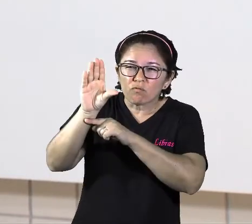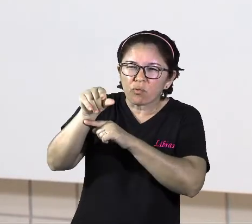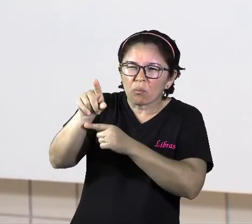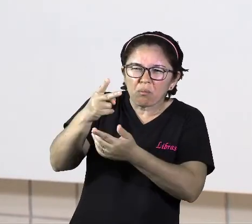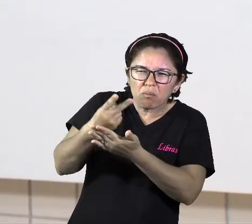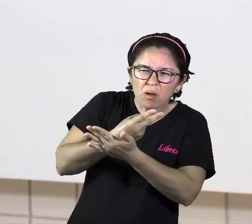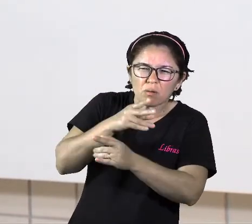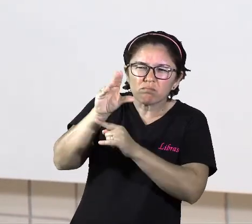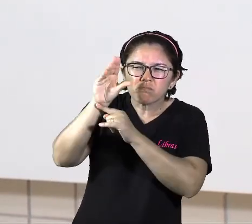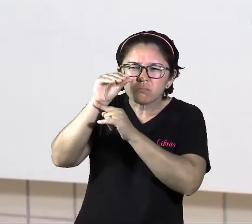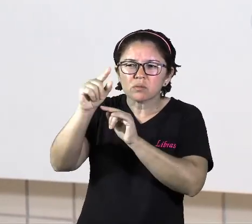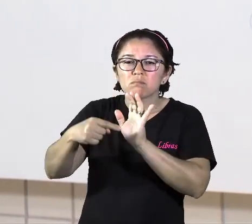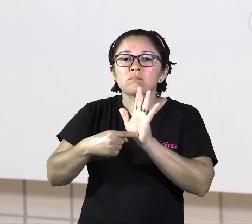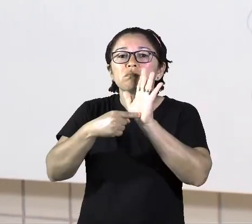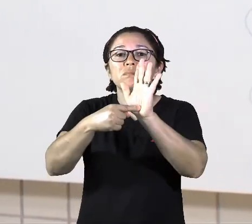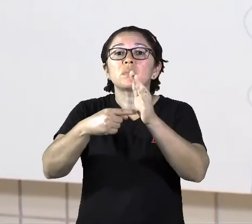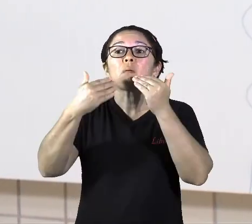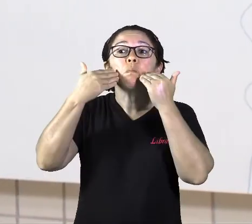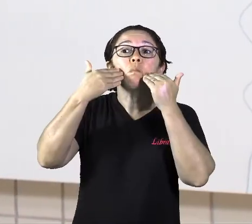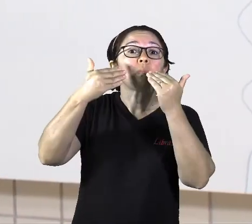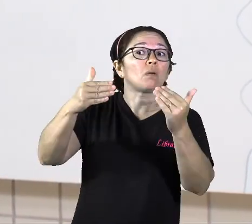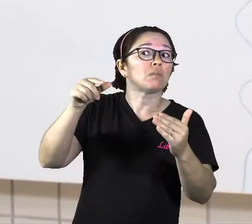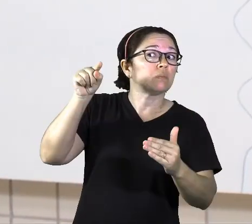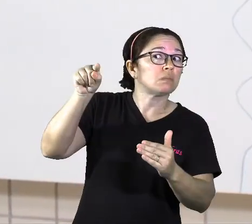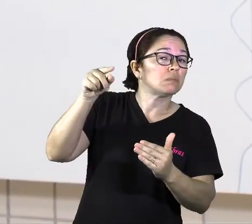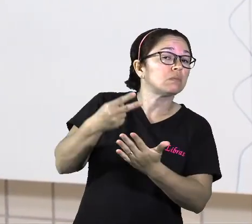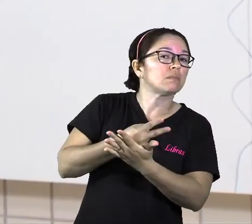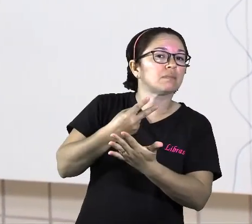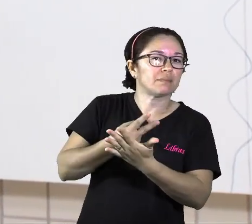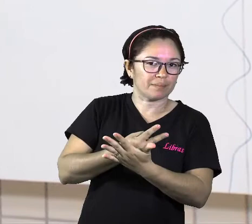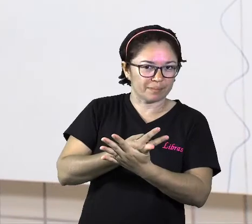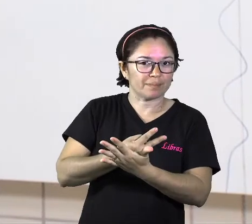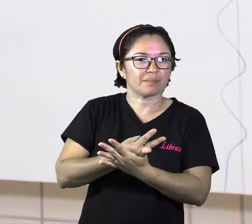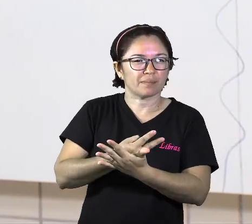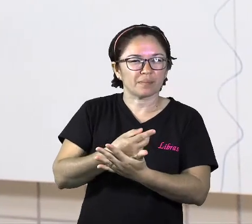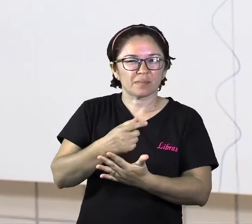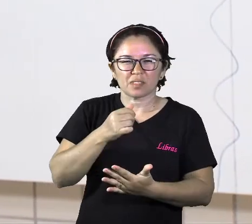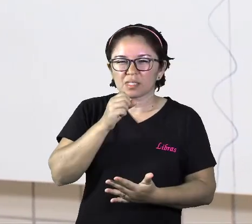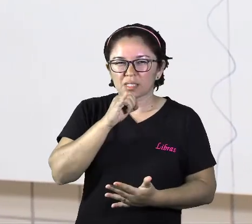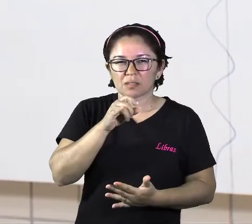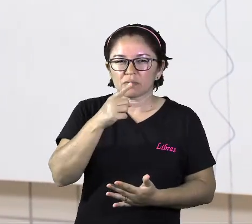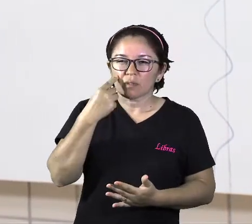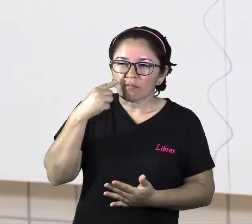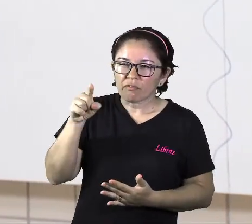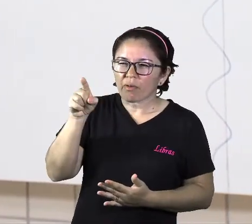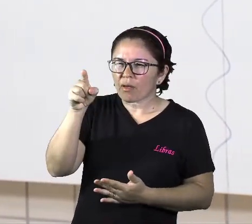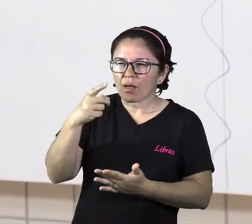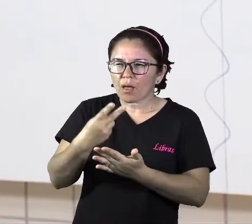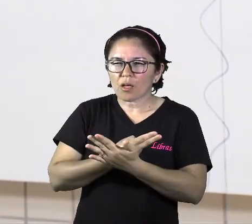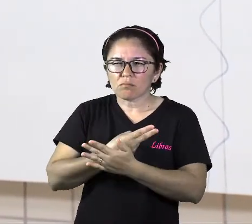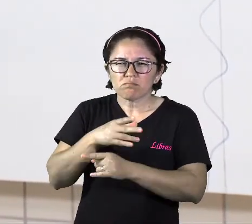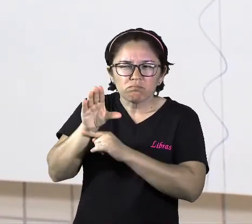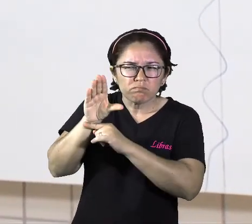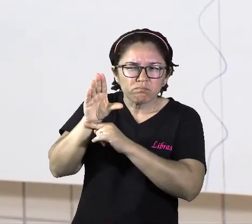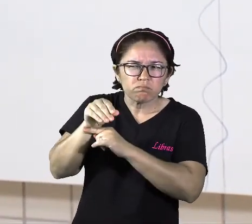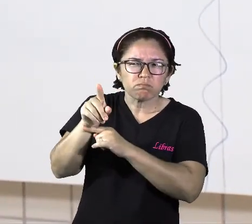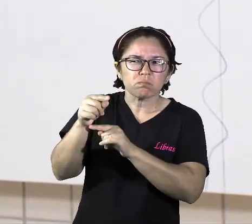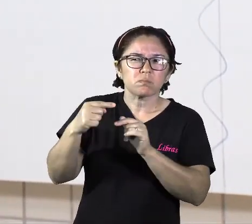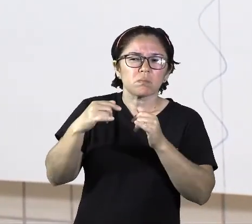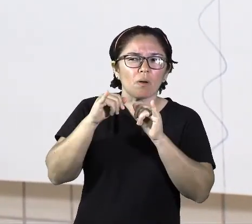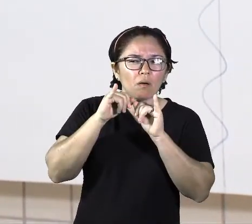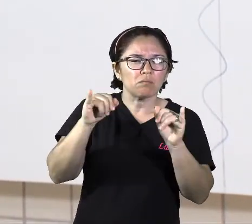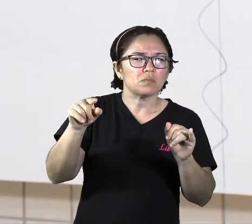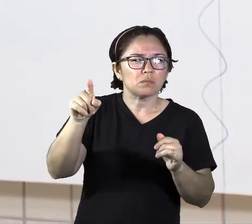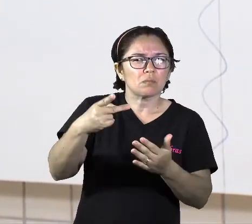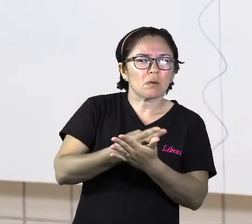de imagens, você denuncia algum caso, tá? Nessa aula nós vimos trabalho infantil e exploração